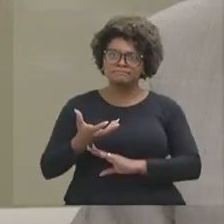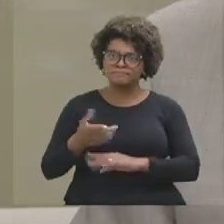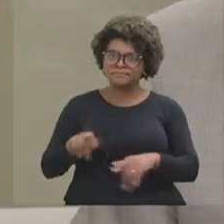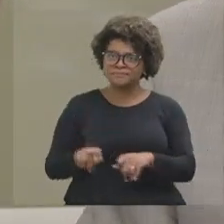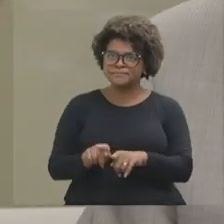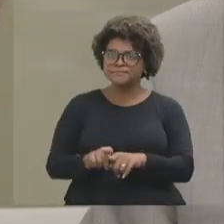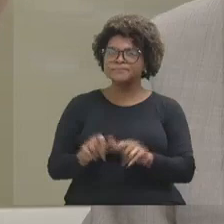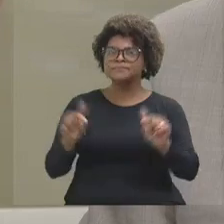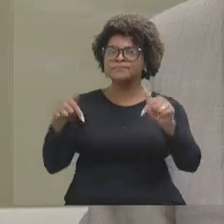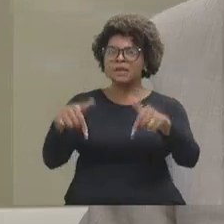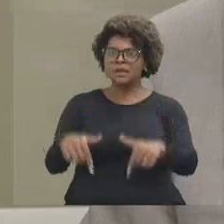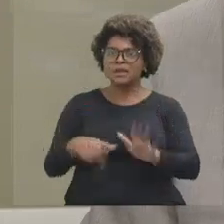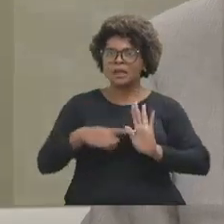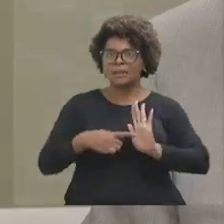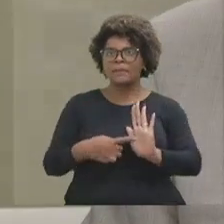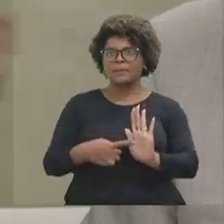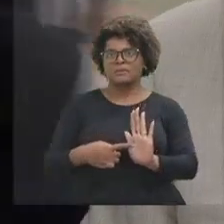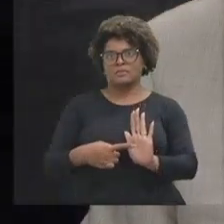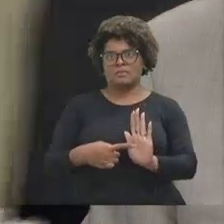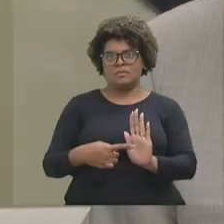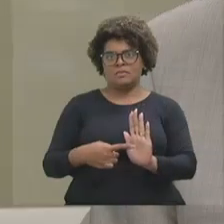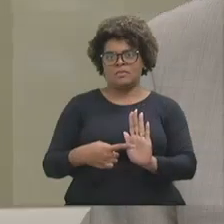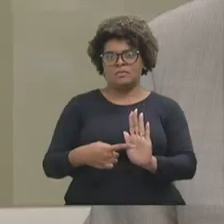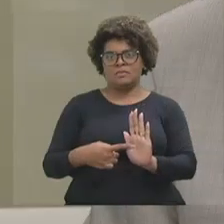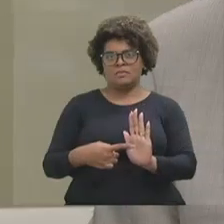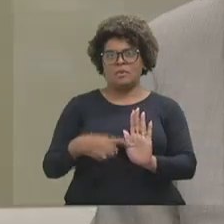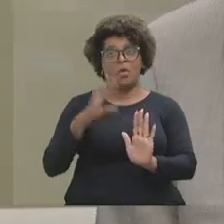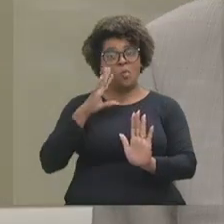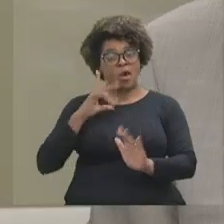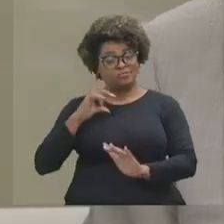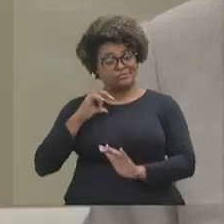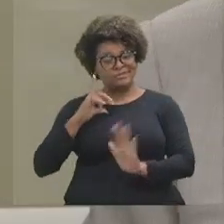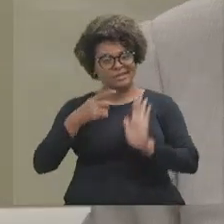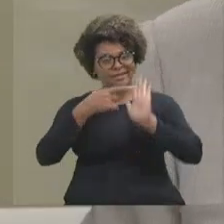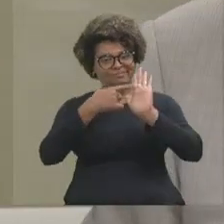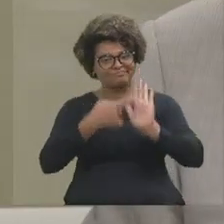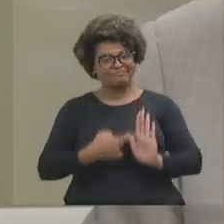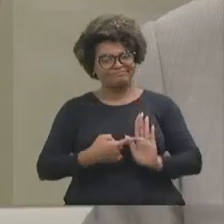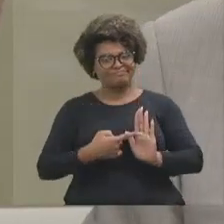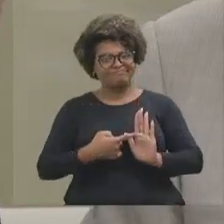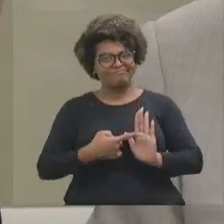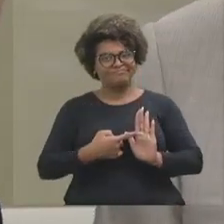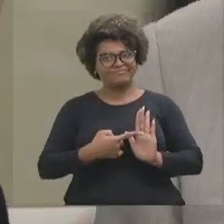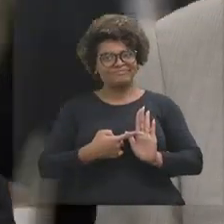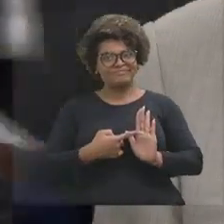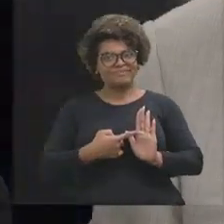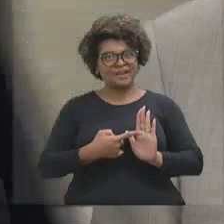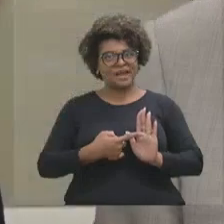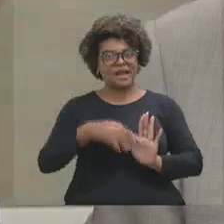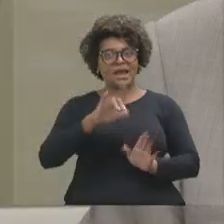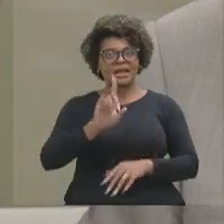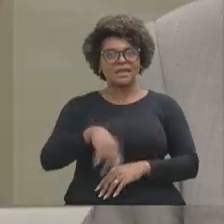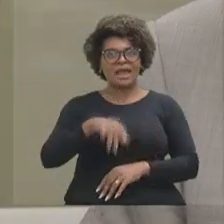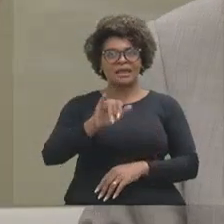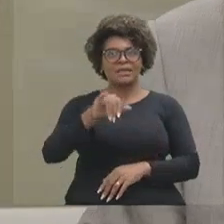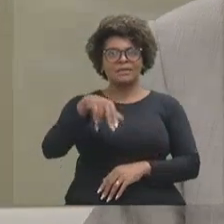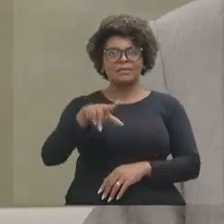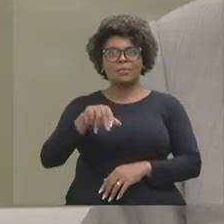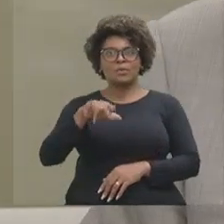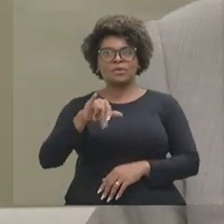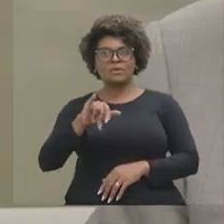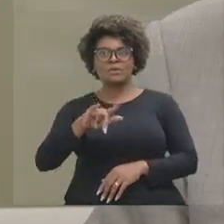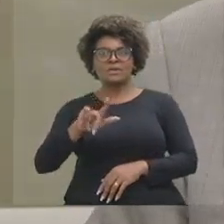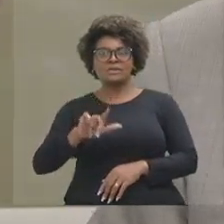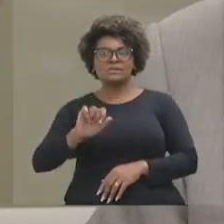que nessa sua apresentação acho que deve tá lá a questão que nos preocupa muito da imunização a